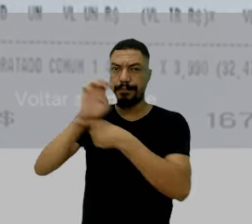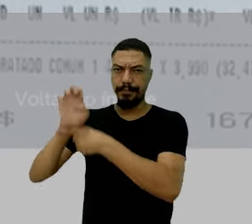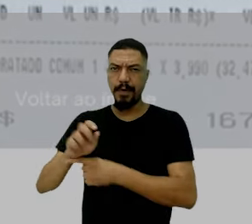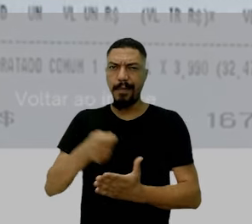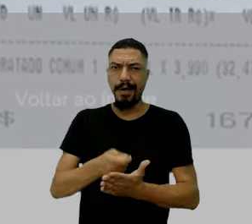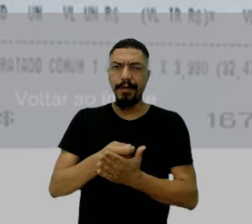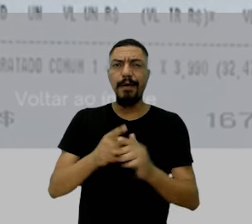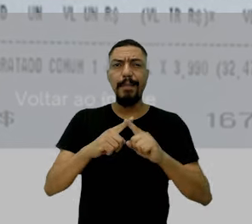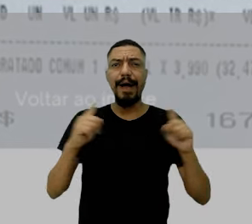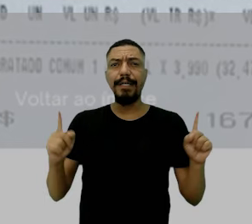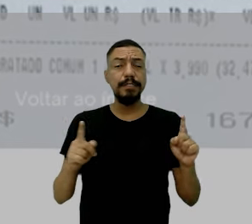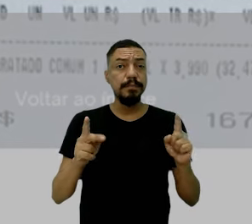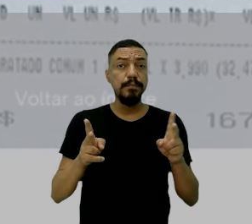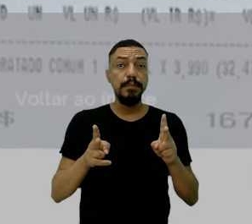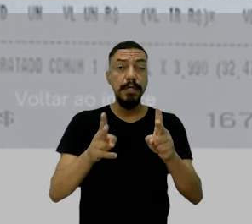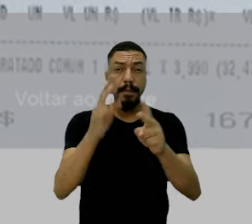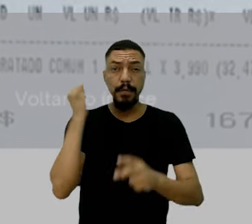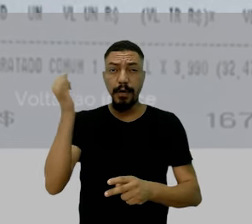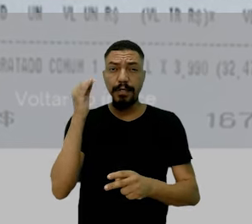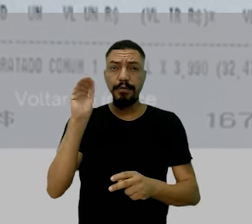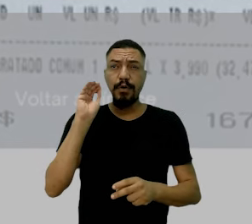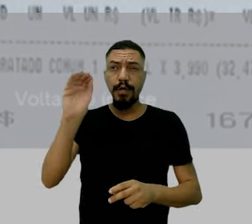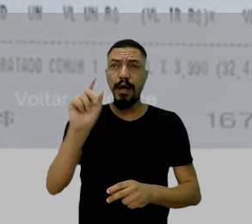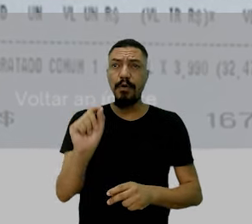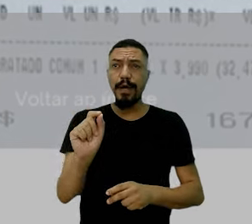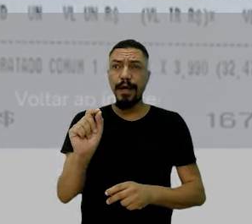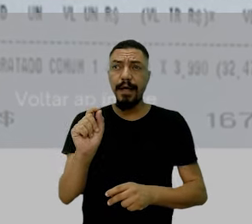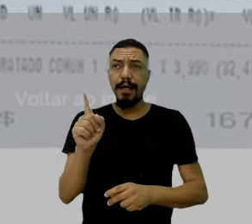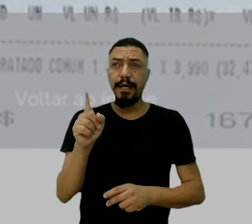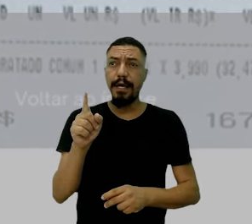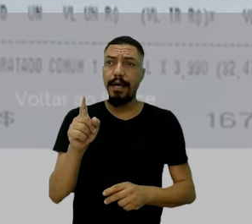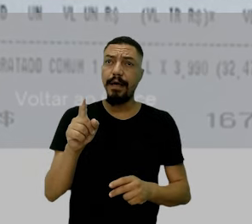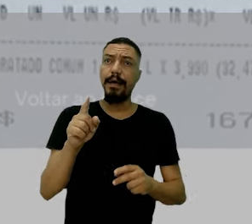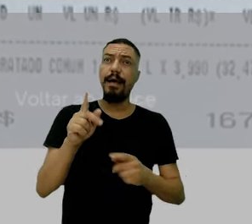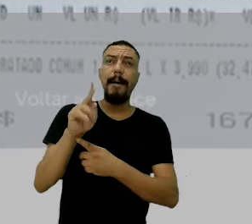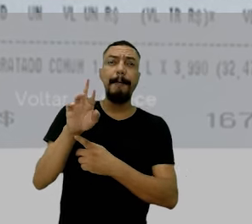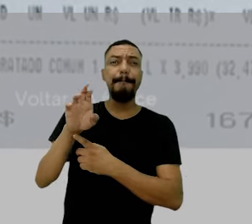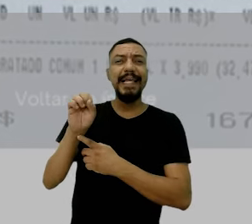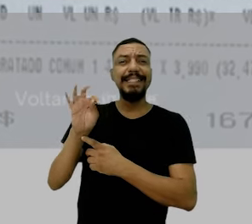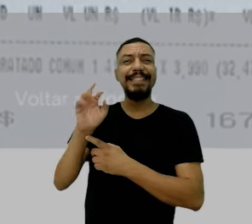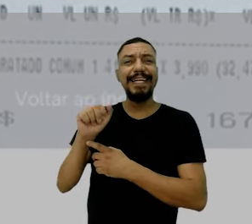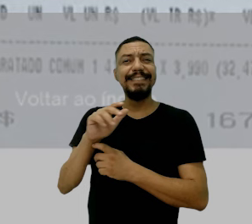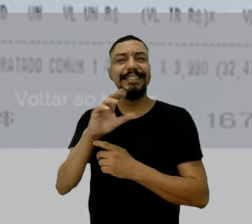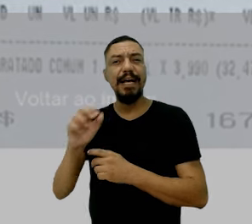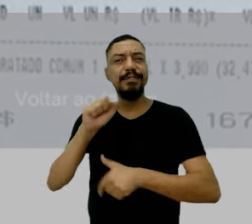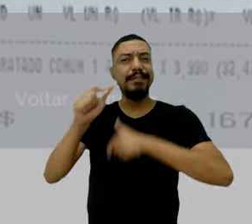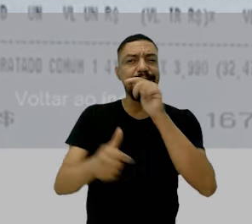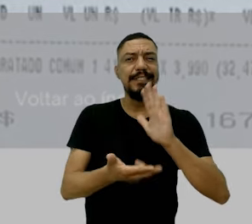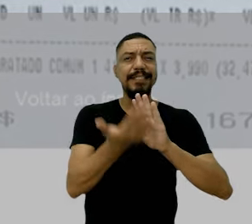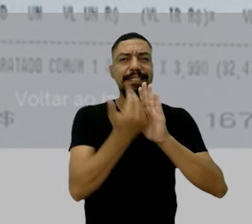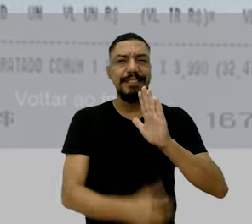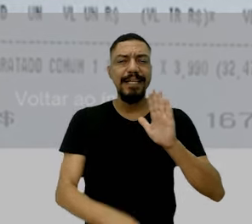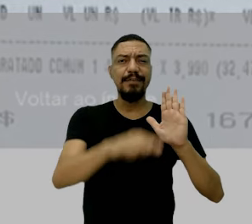é obrigatório, né? Mas, assim, sempre é legal e importante colocar prestação de serviços de